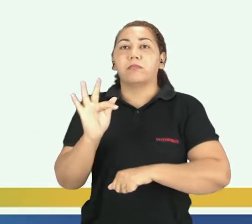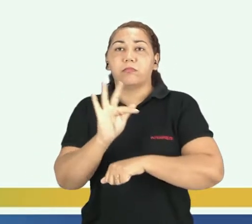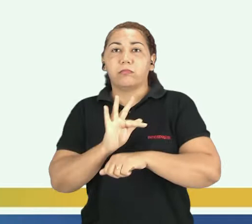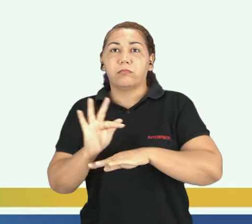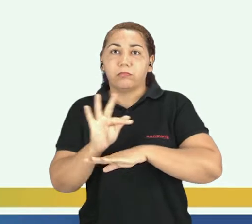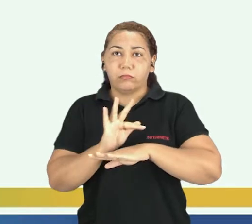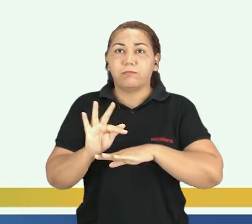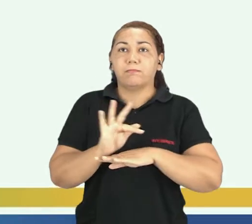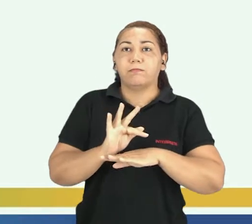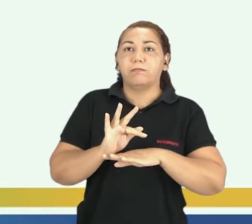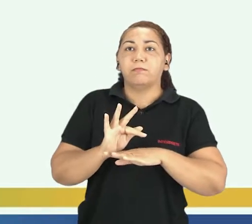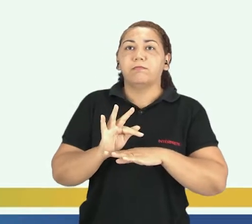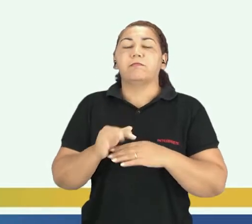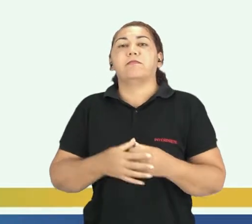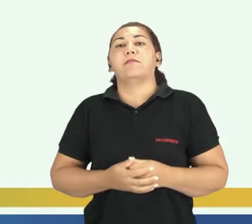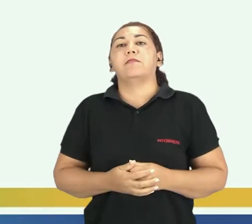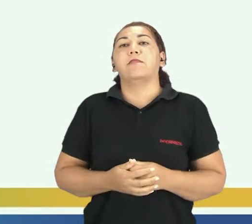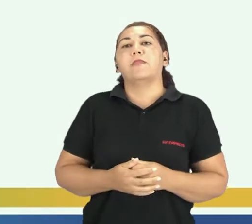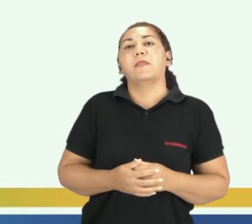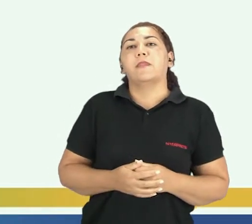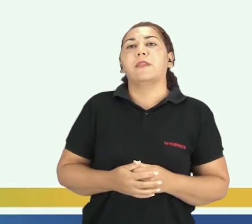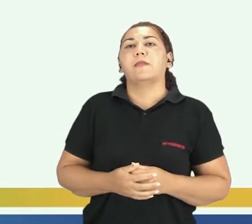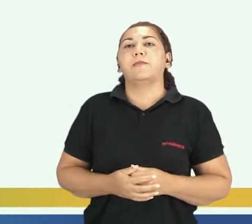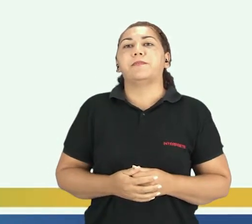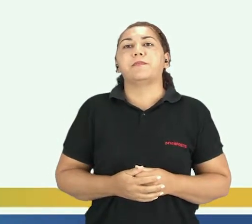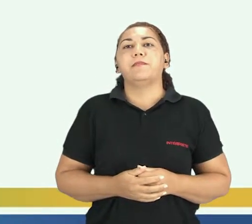as normas gramaticais, ok?